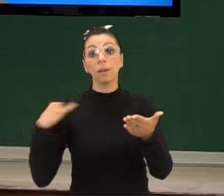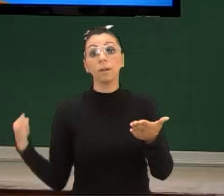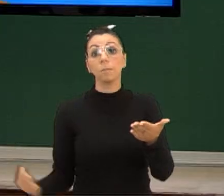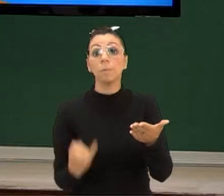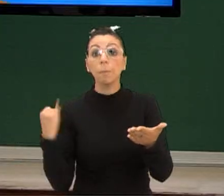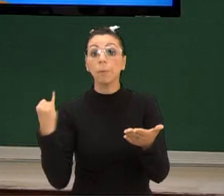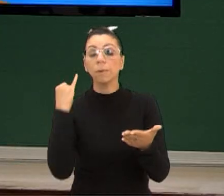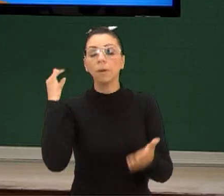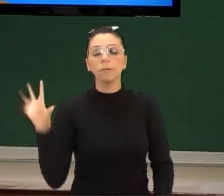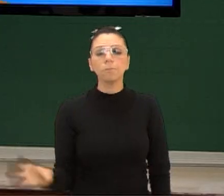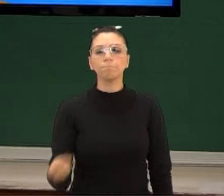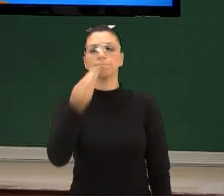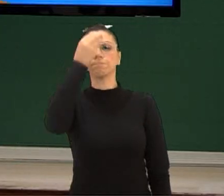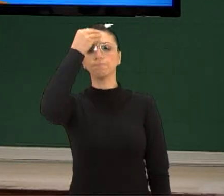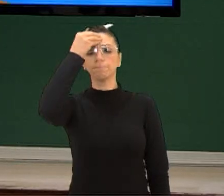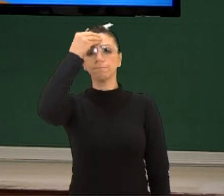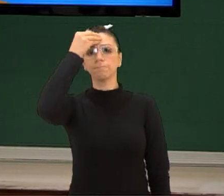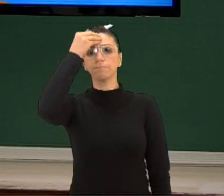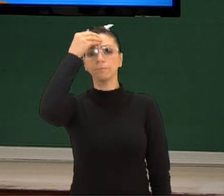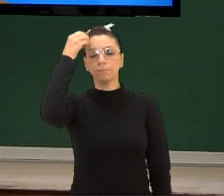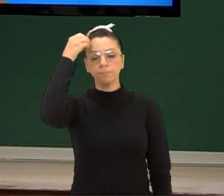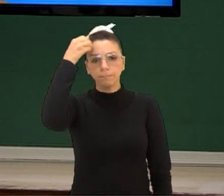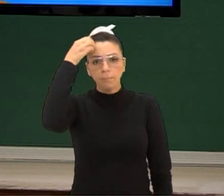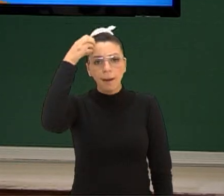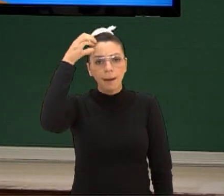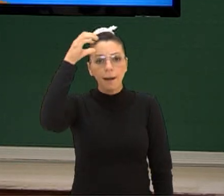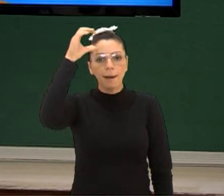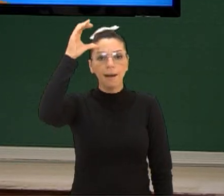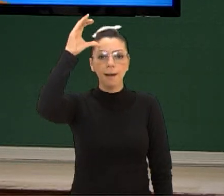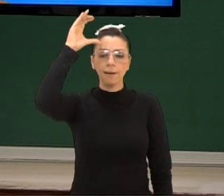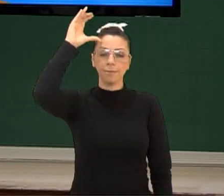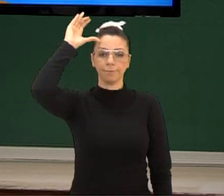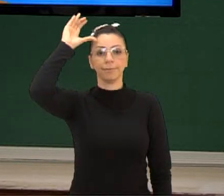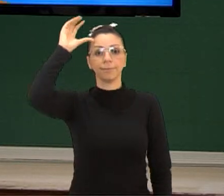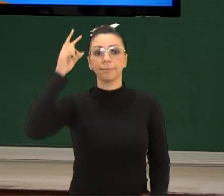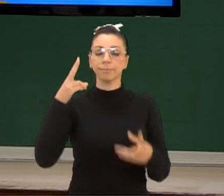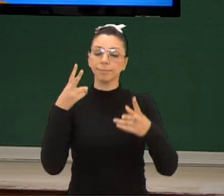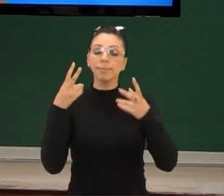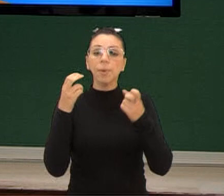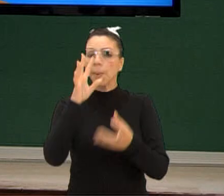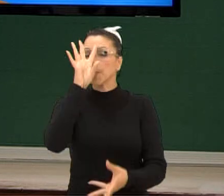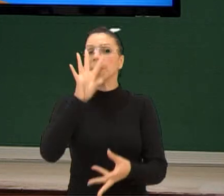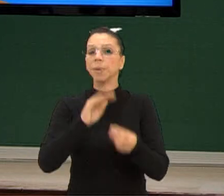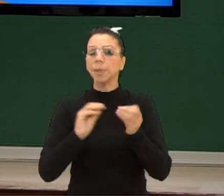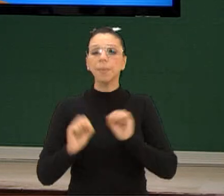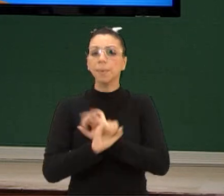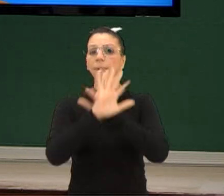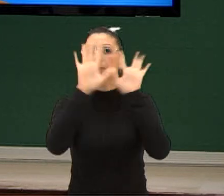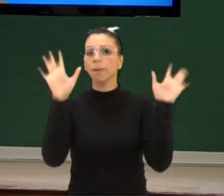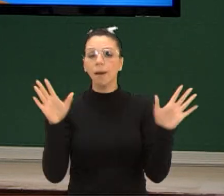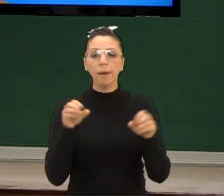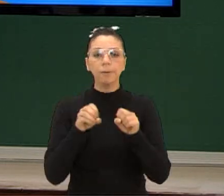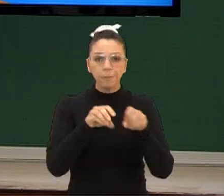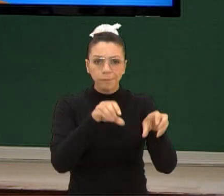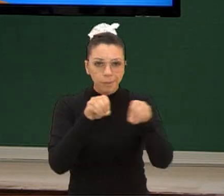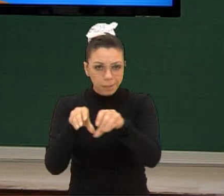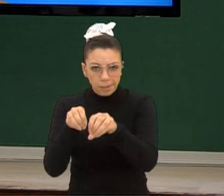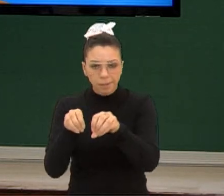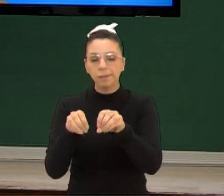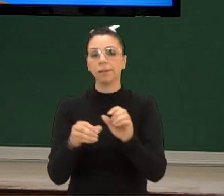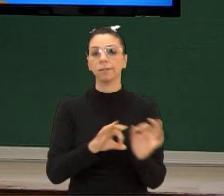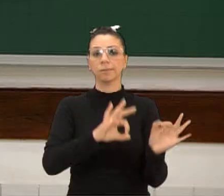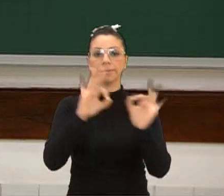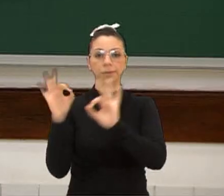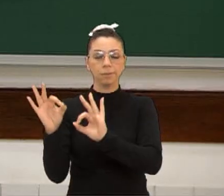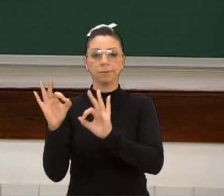para a gente fixar o nosso conhecimento, para nós percebermos se a gente realmente compreendeu aquilo que foi passado durante as